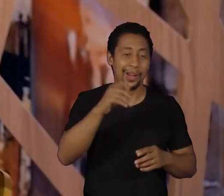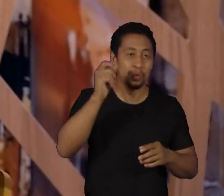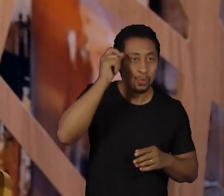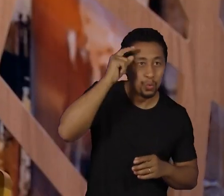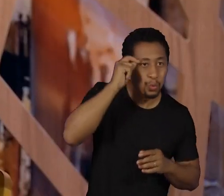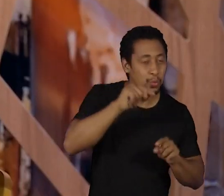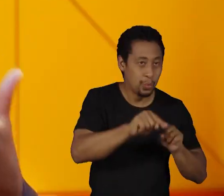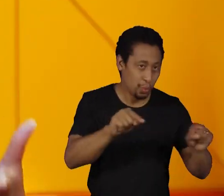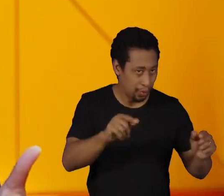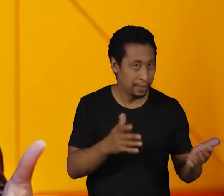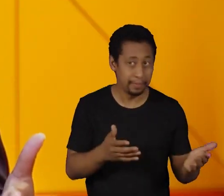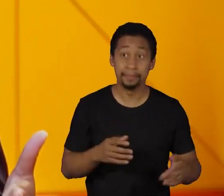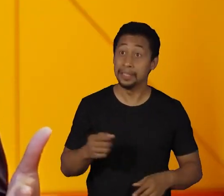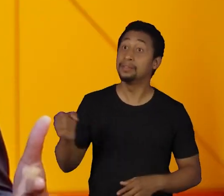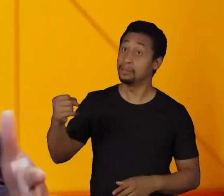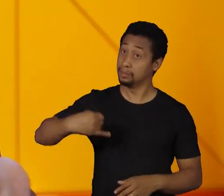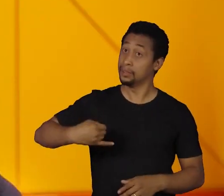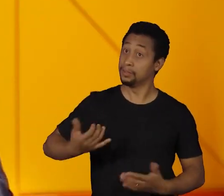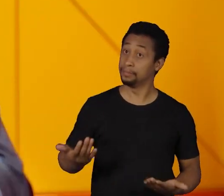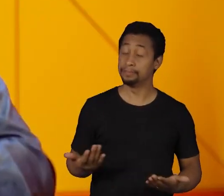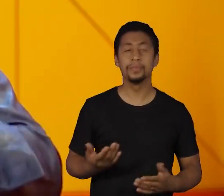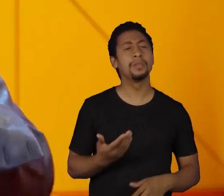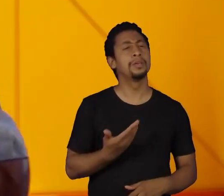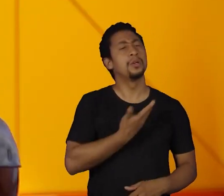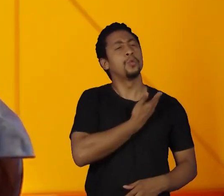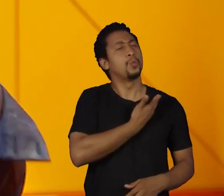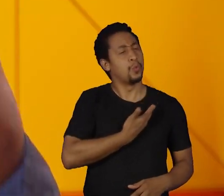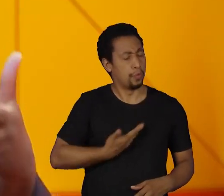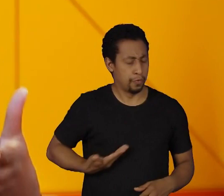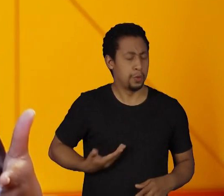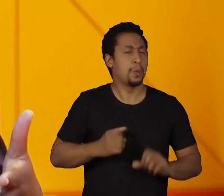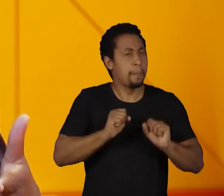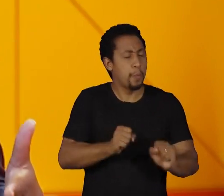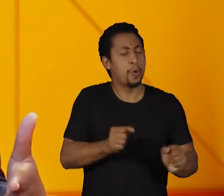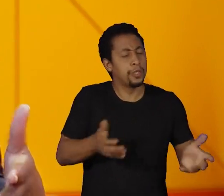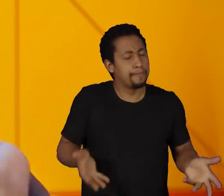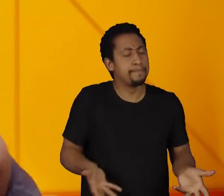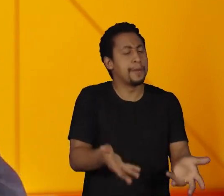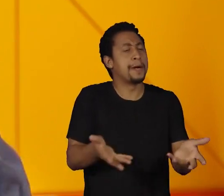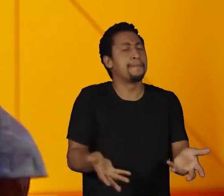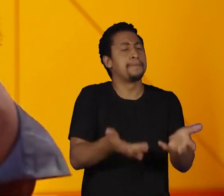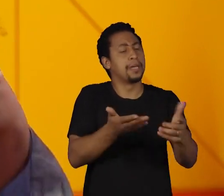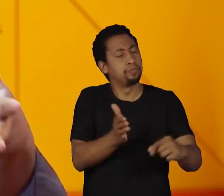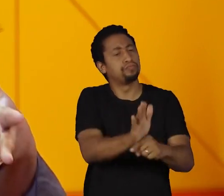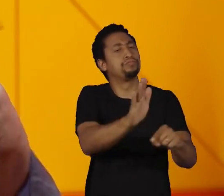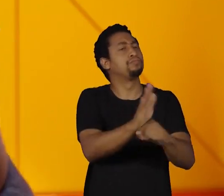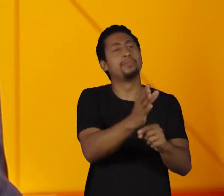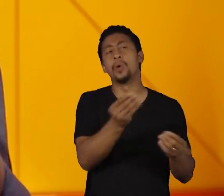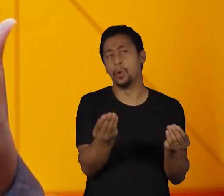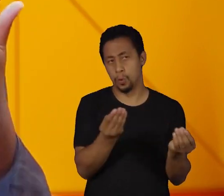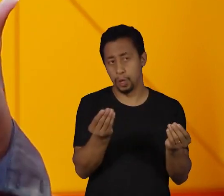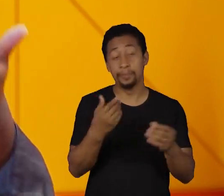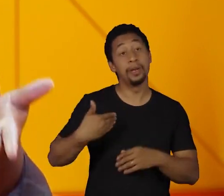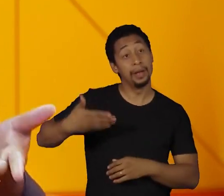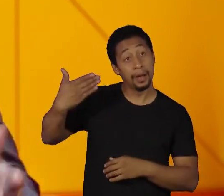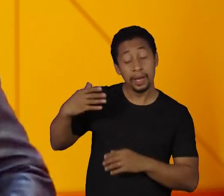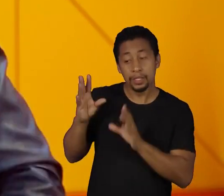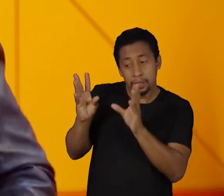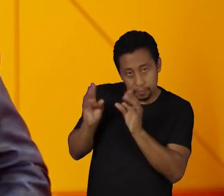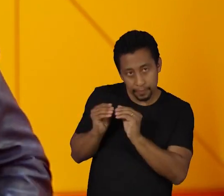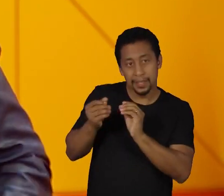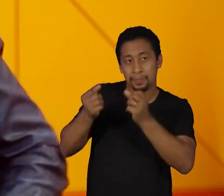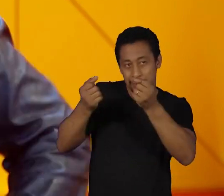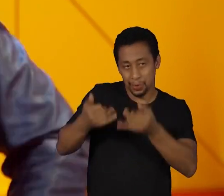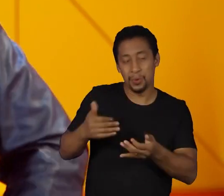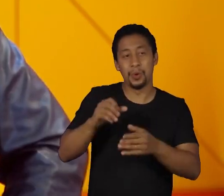De que maneira que o poder público pode fomentar esse espaço? A gente brevemente tinha falado antes sobre Salvador. Queria